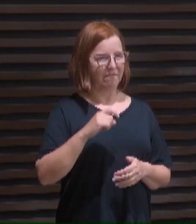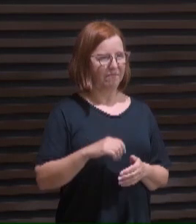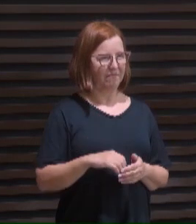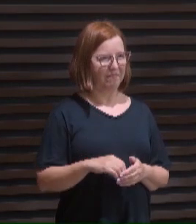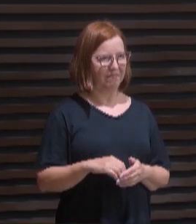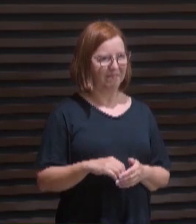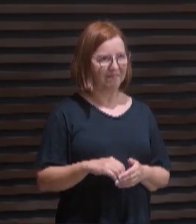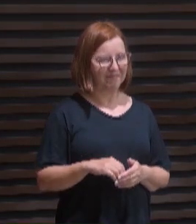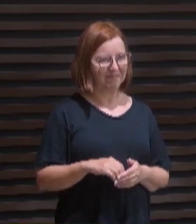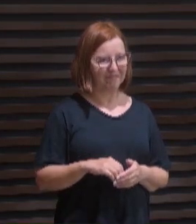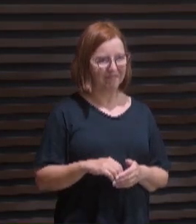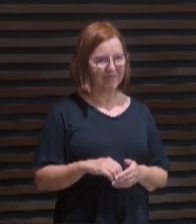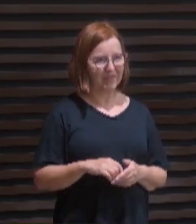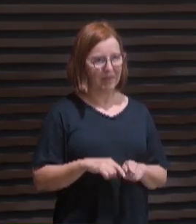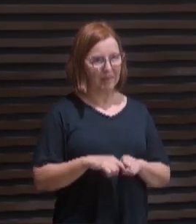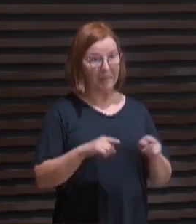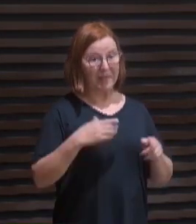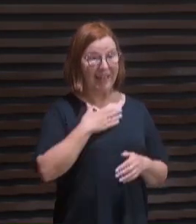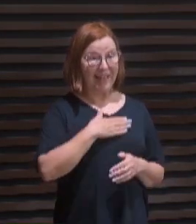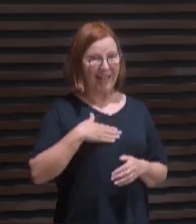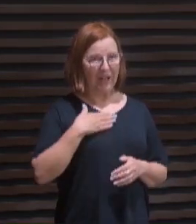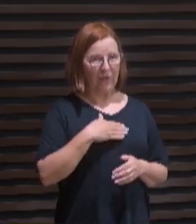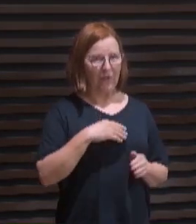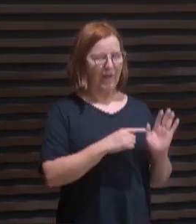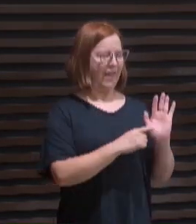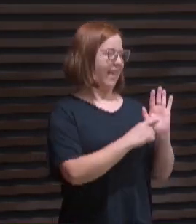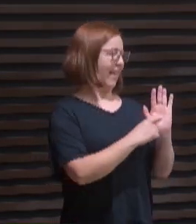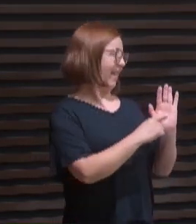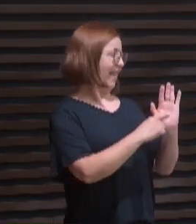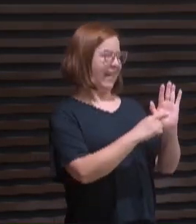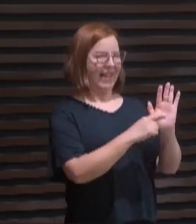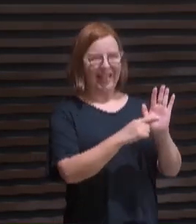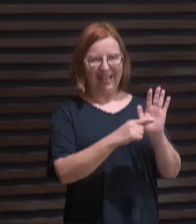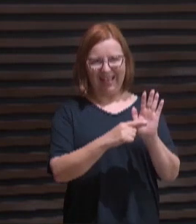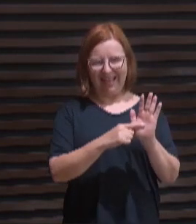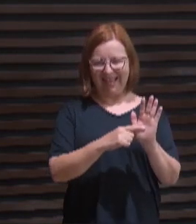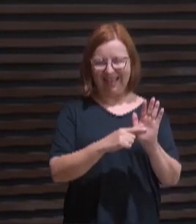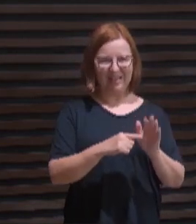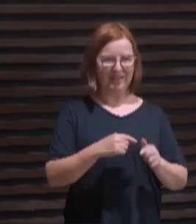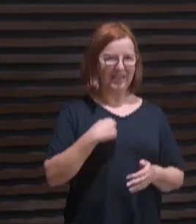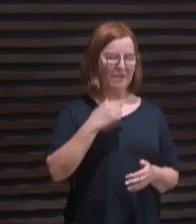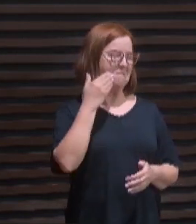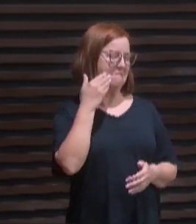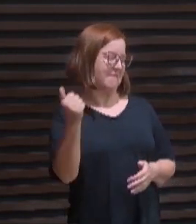ferino, mas ele gosta de esnobar sobre o outro.